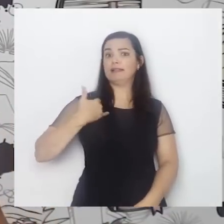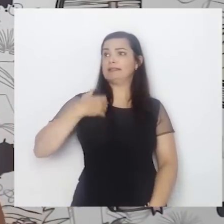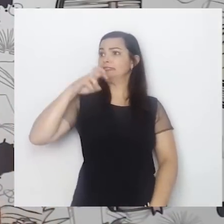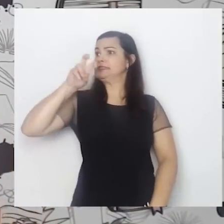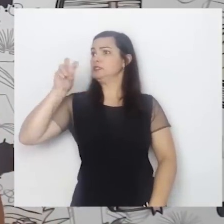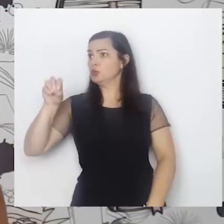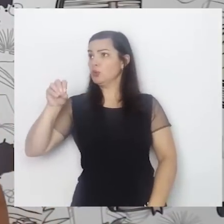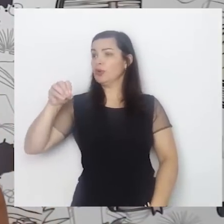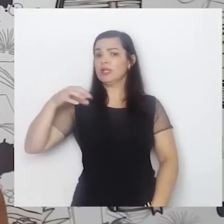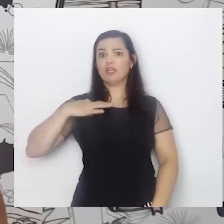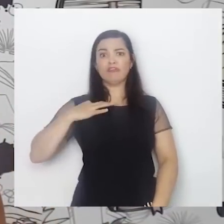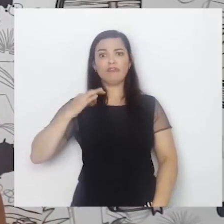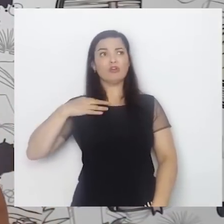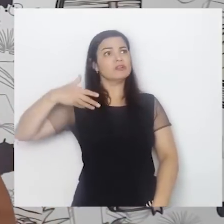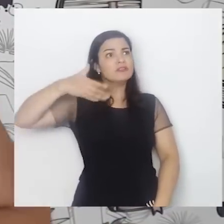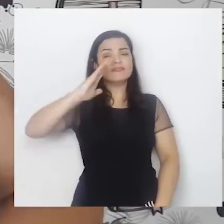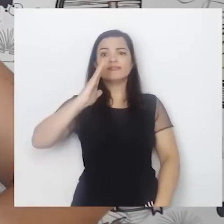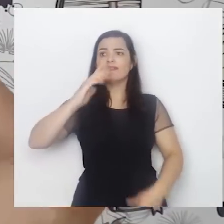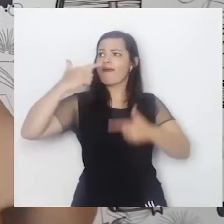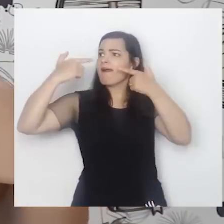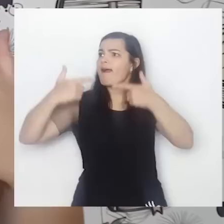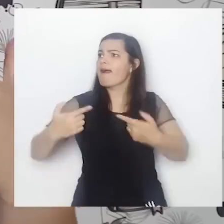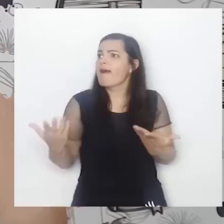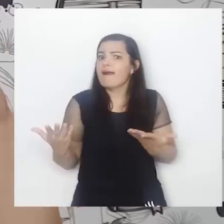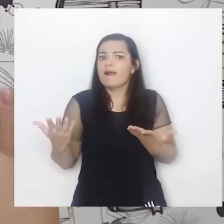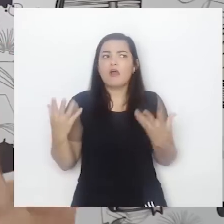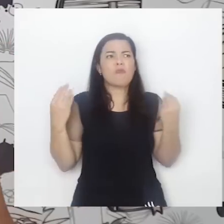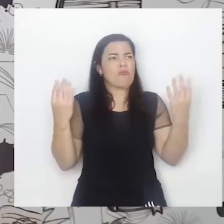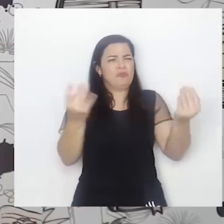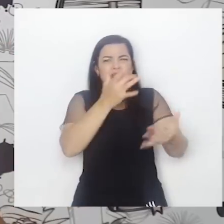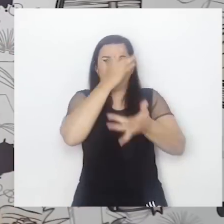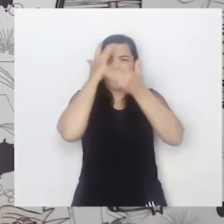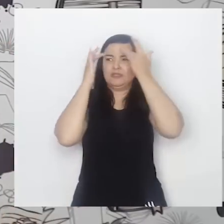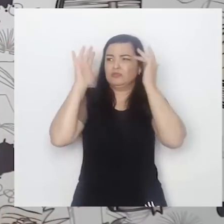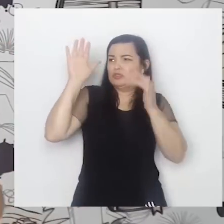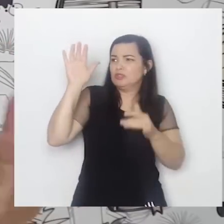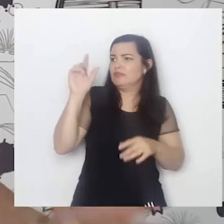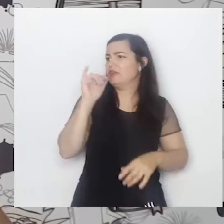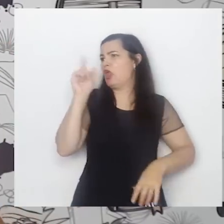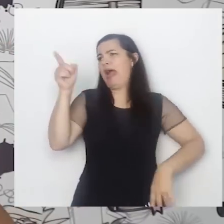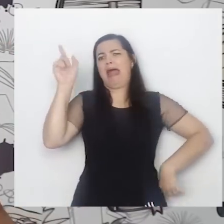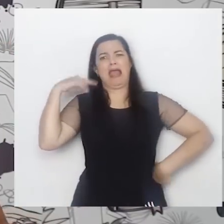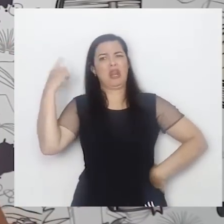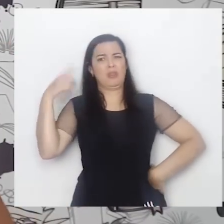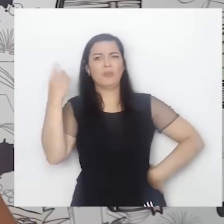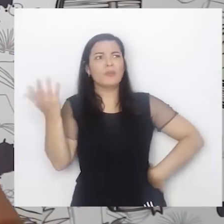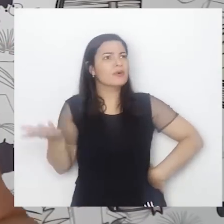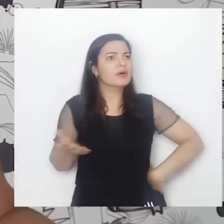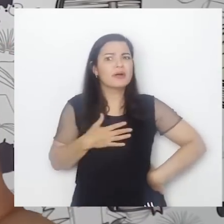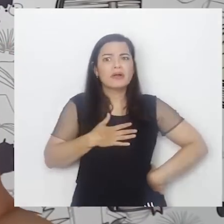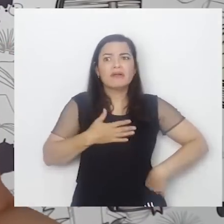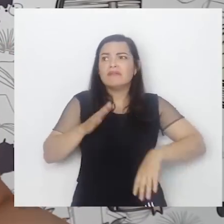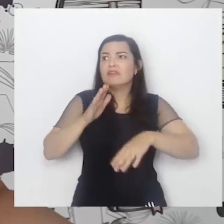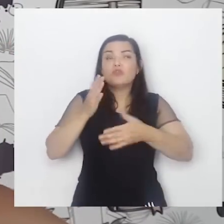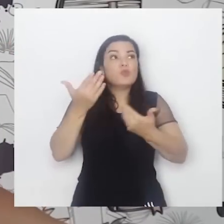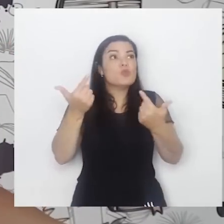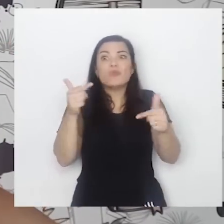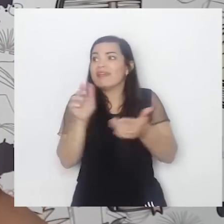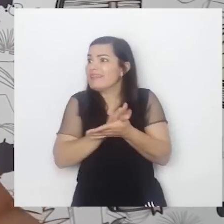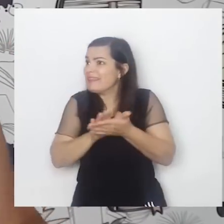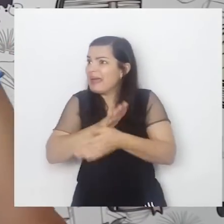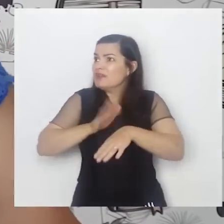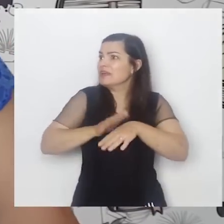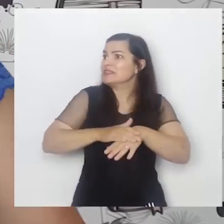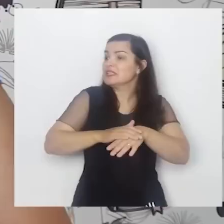indo voluntariamente para a guerra? Ela foi chamada de louca, né? Maluca, como pode? Não tem mais o que